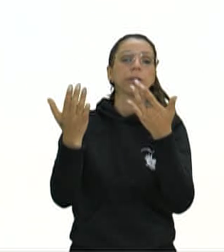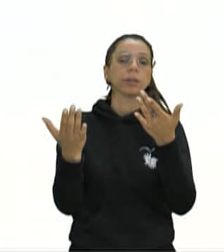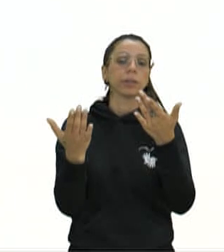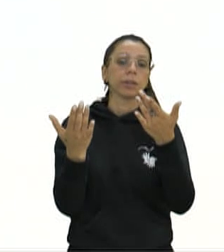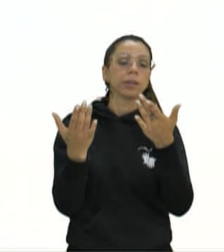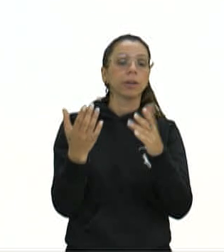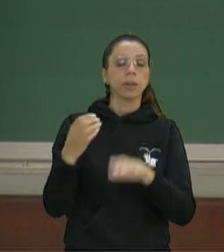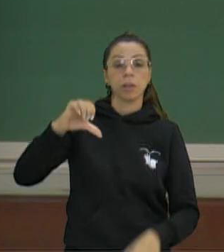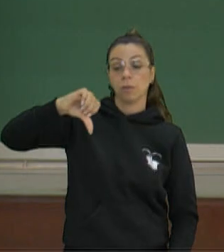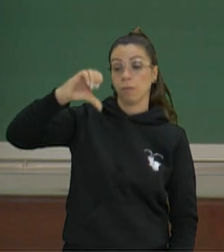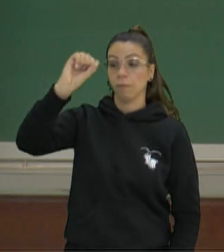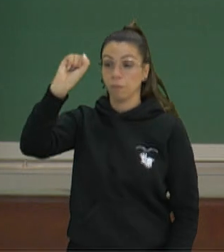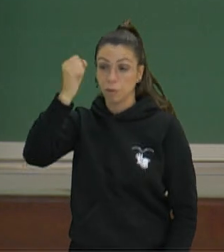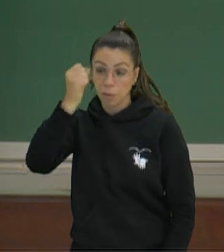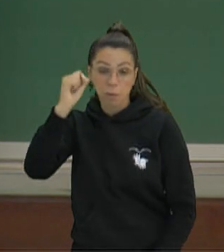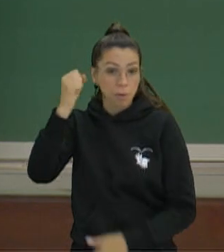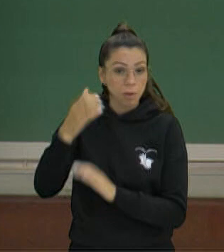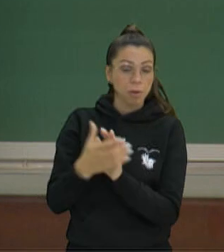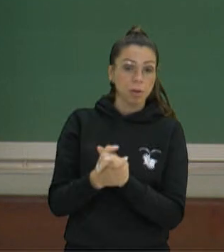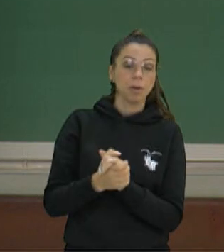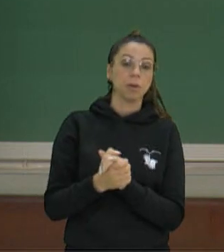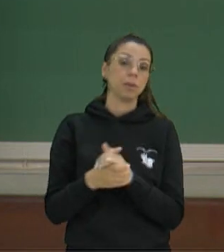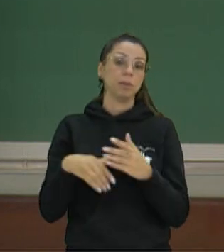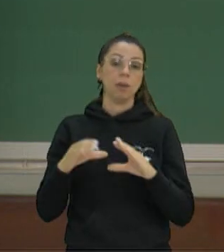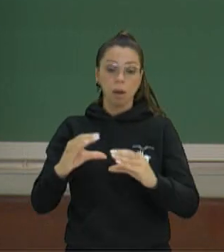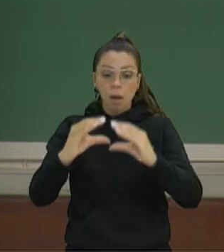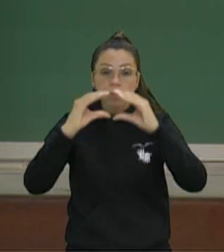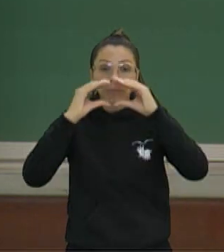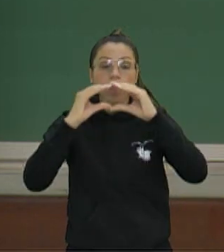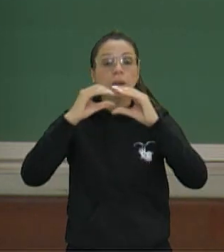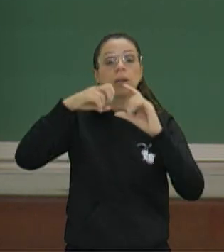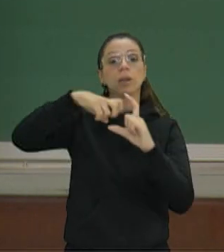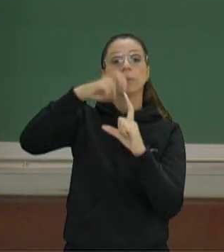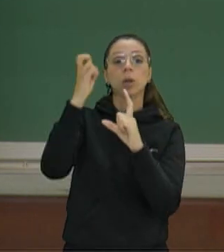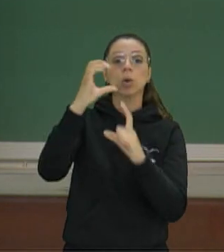que lá em 98 o Big Mac e a Coca-Cola já estavam em alta.